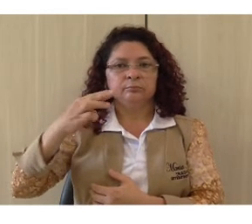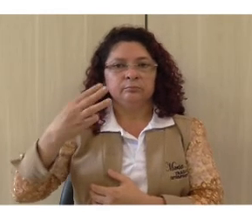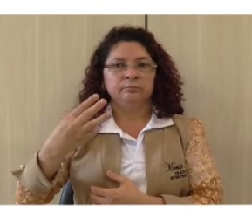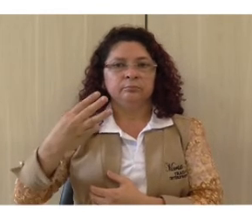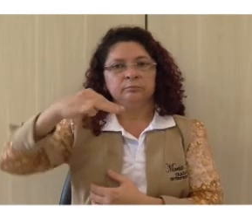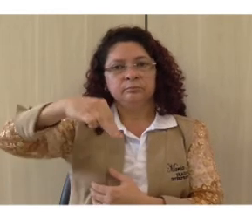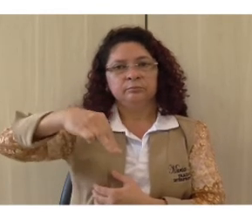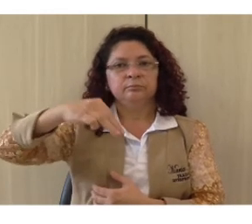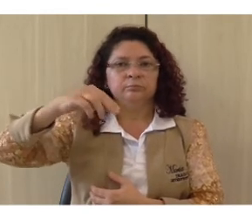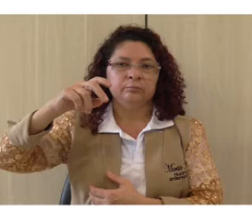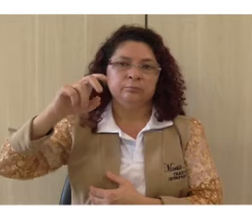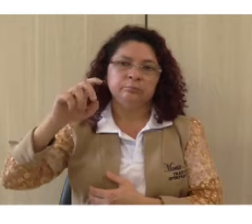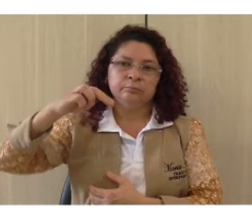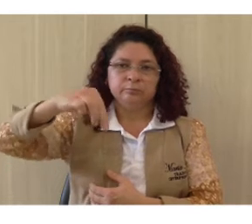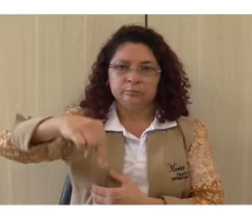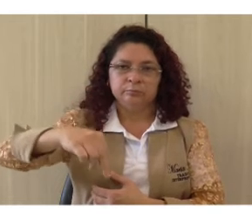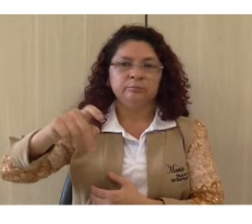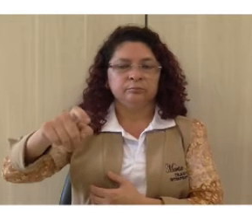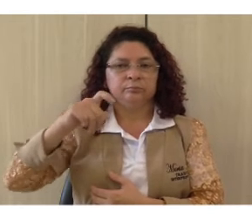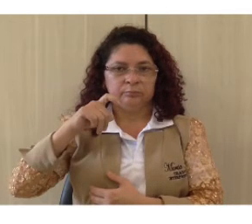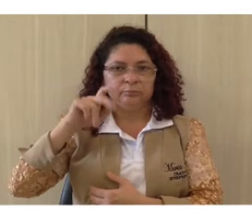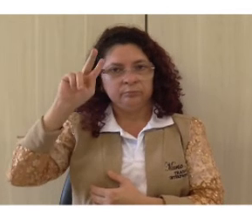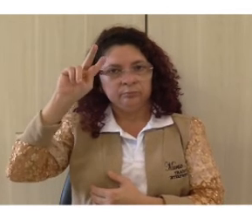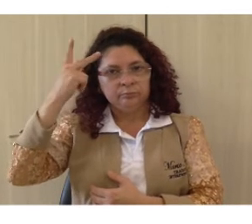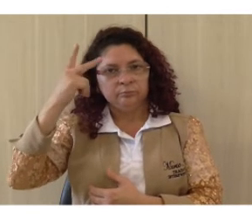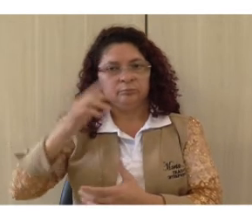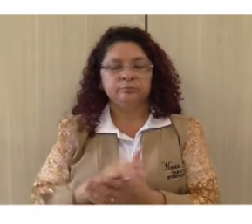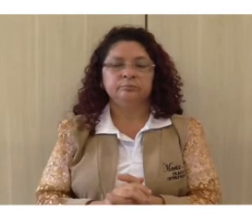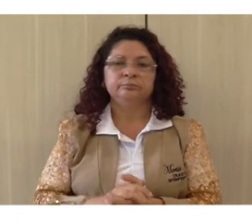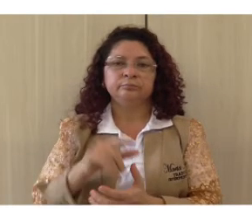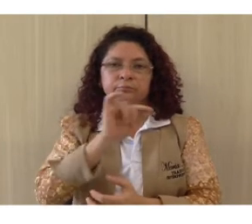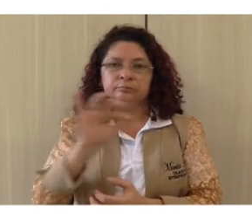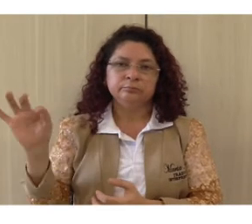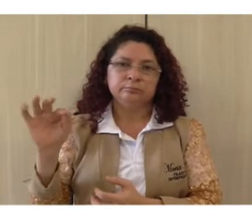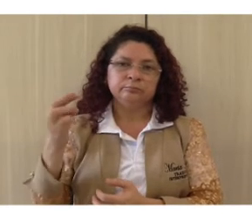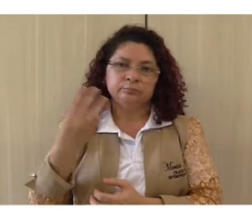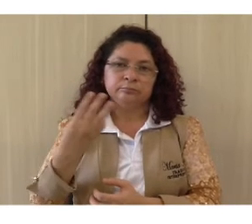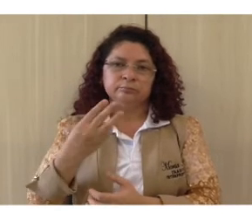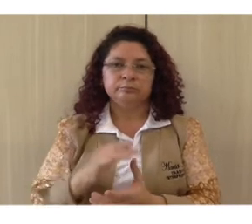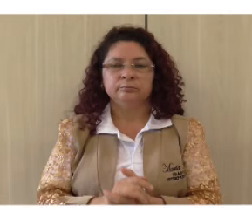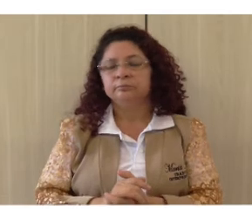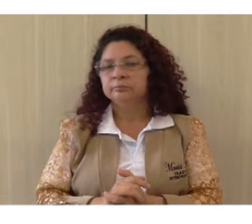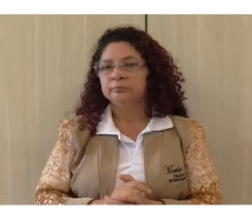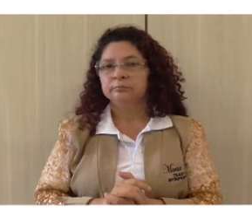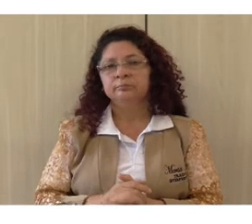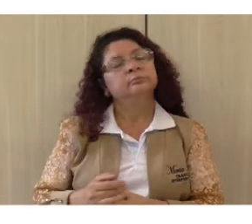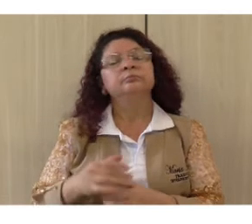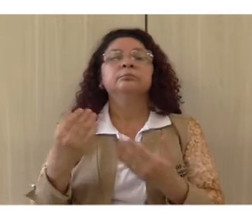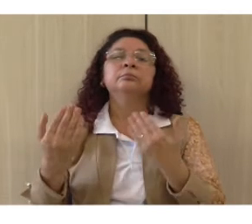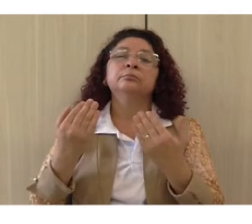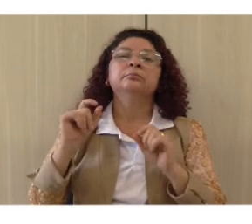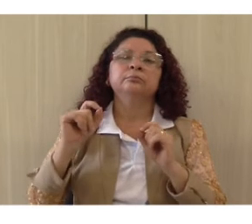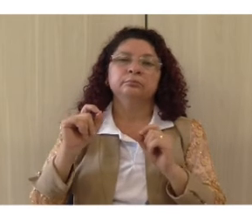mais MHX dividido por 3. Item 7.2. Para o processo seletivo será